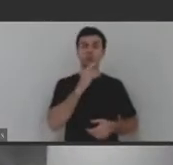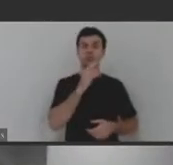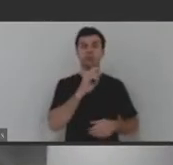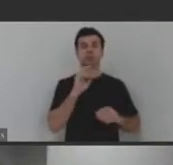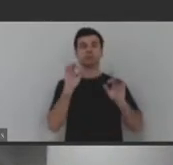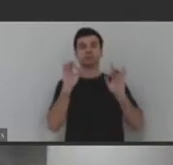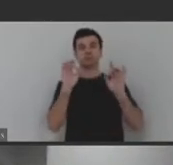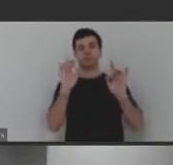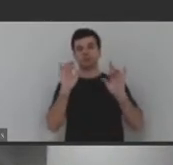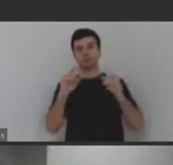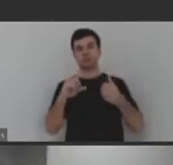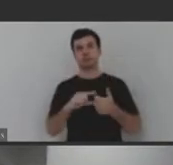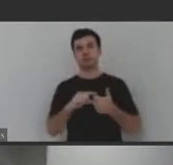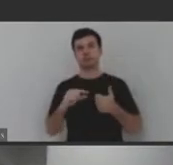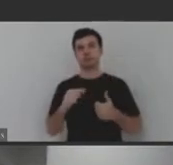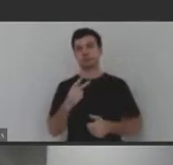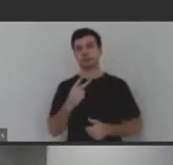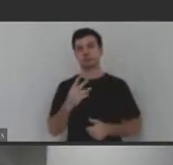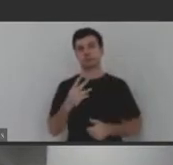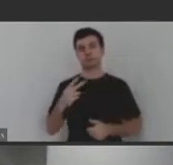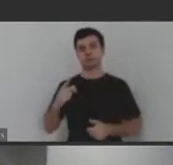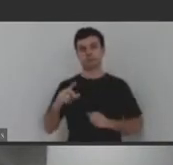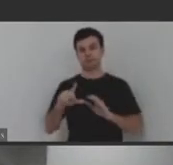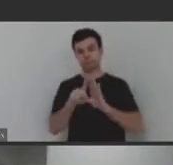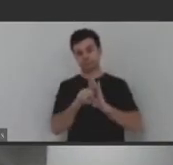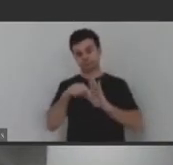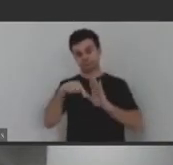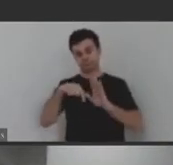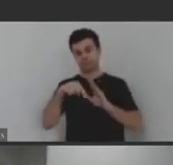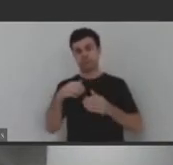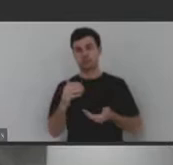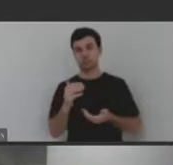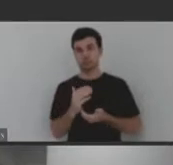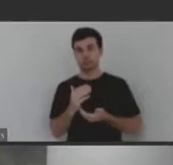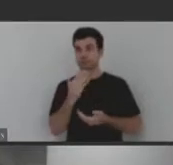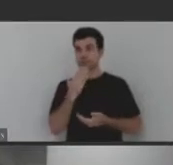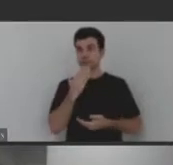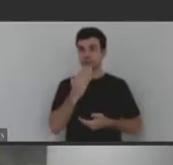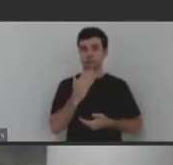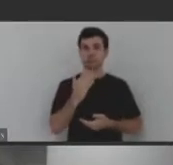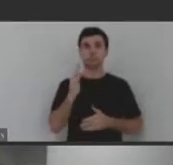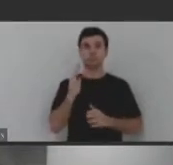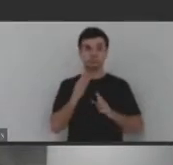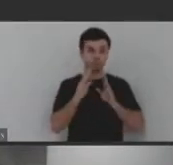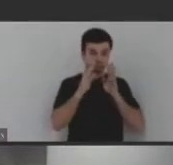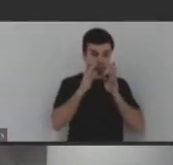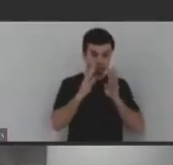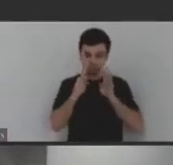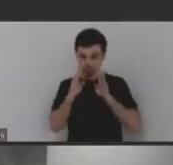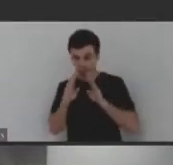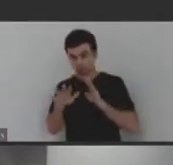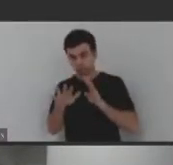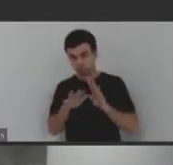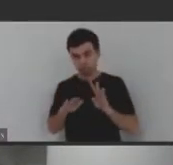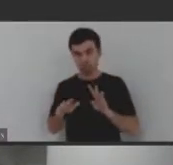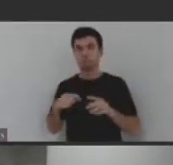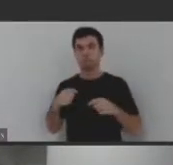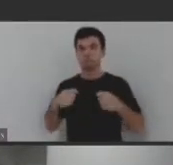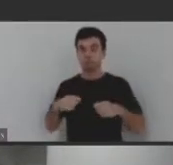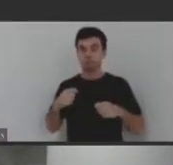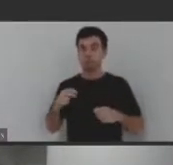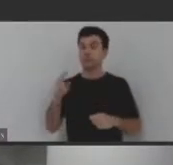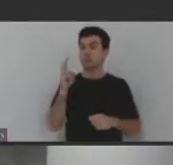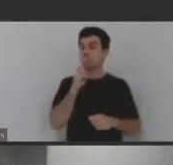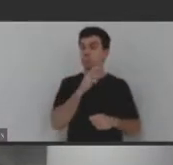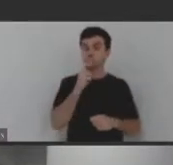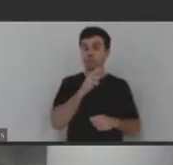do artigo 243, seguinte do regimento interno desta casa, requeremos a vossa excelência, após ouvido o plenário, a tramitação em regime de urgência especial da